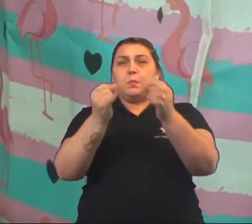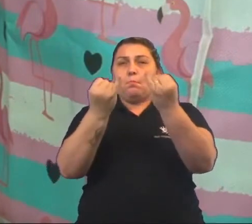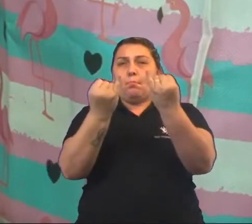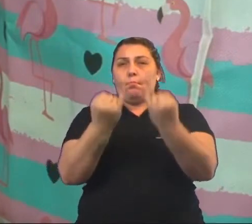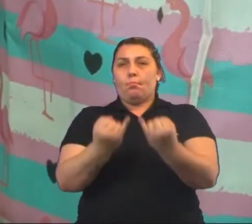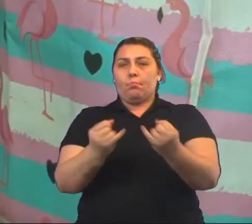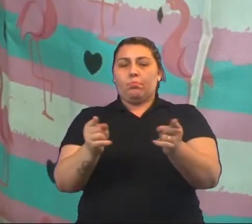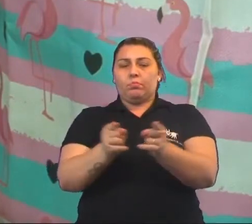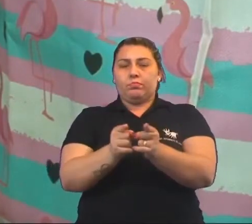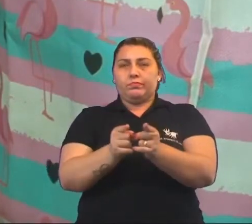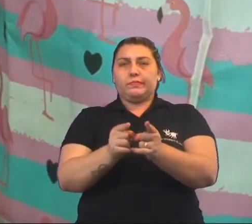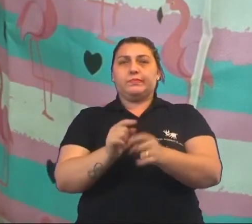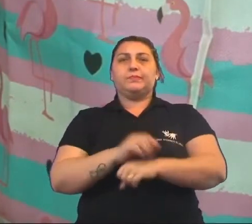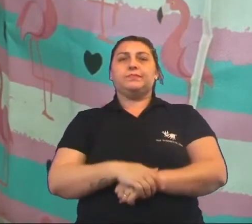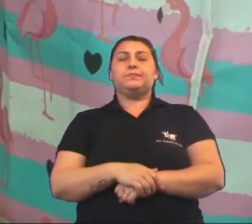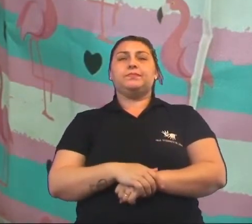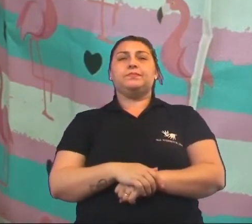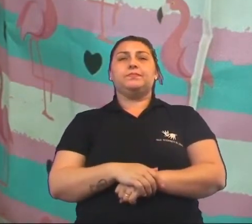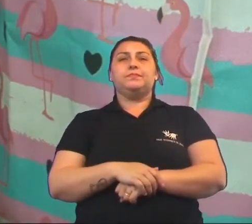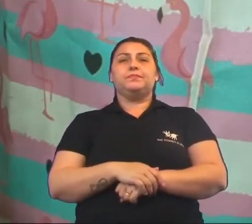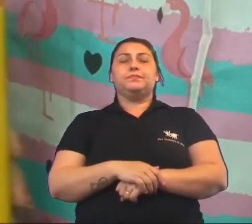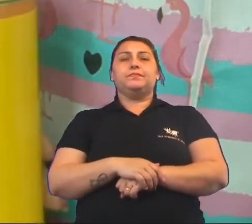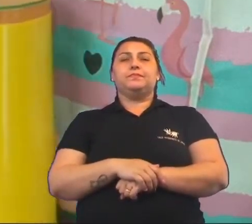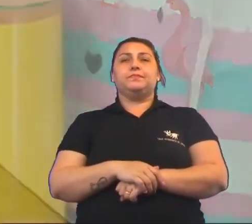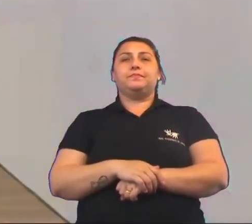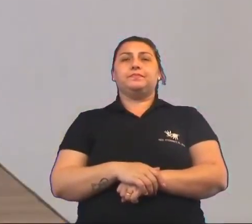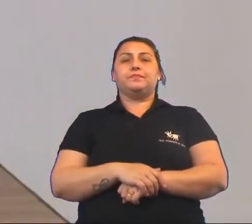quê? Quinas. Muito bem.